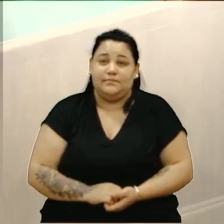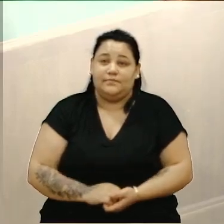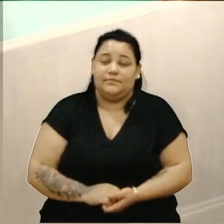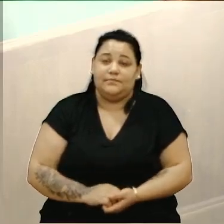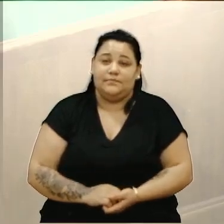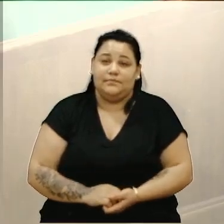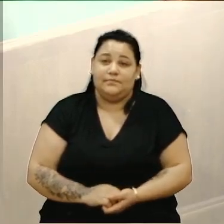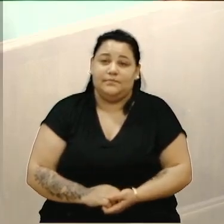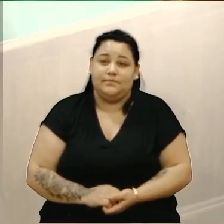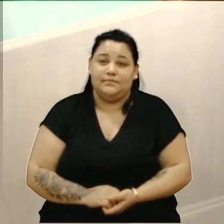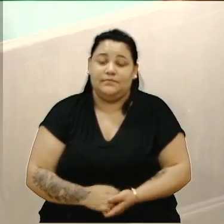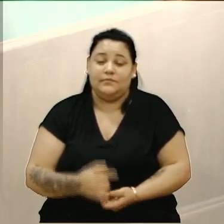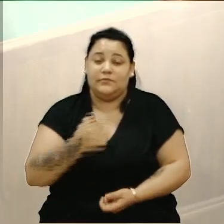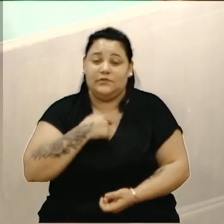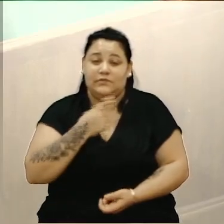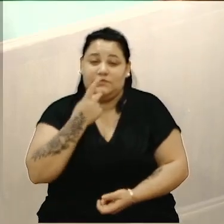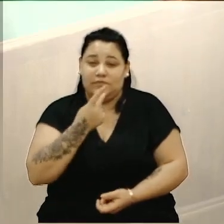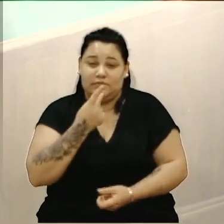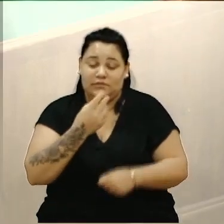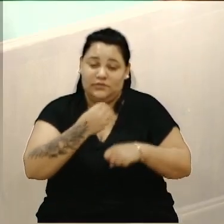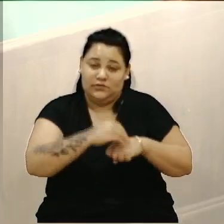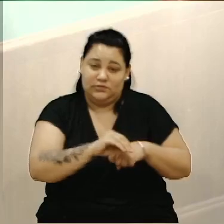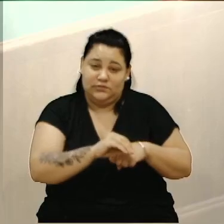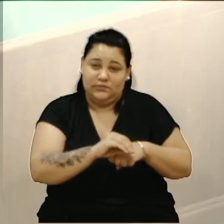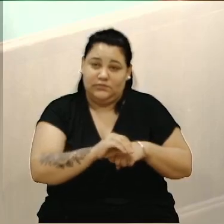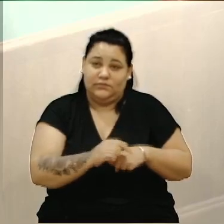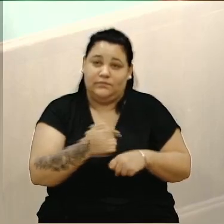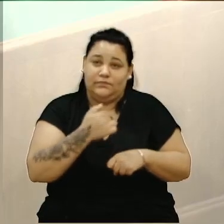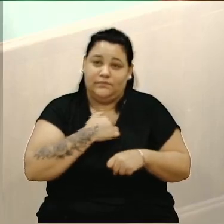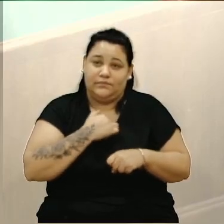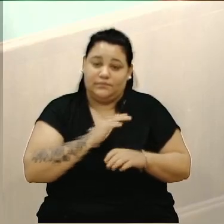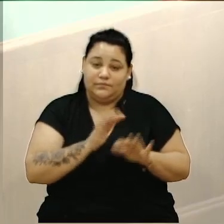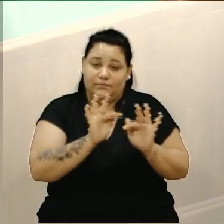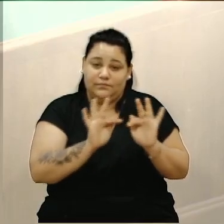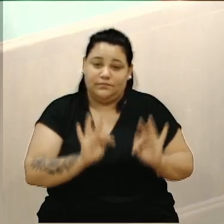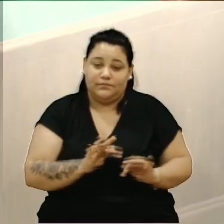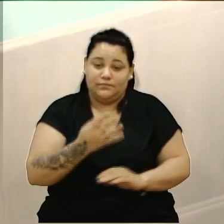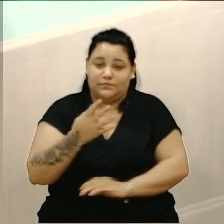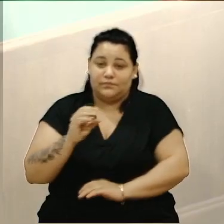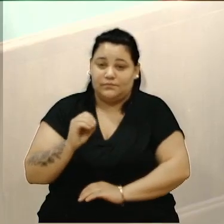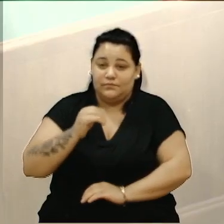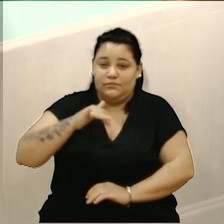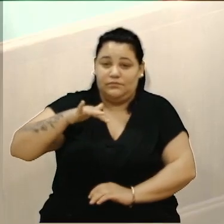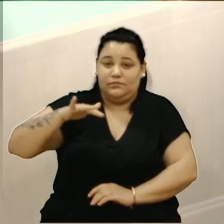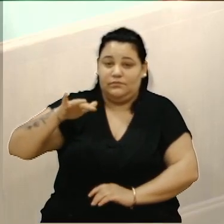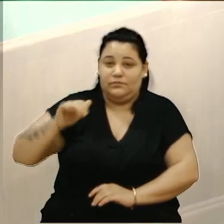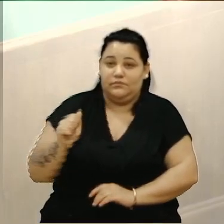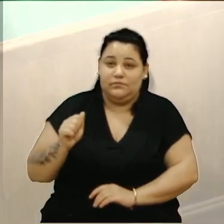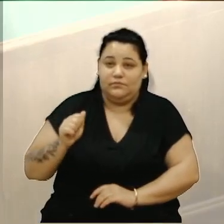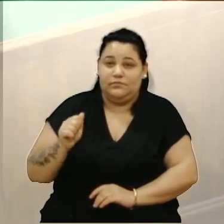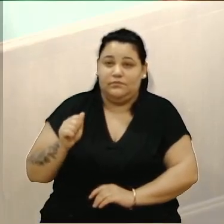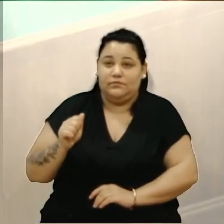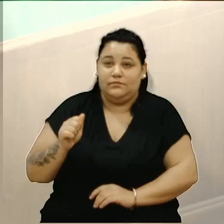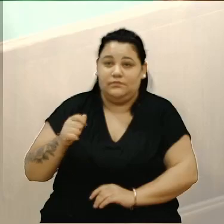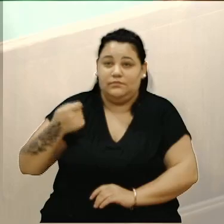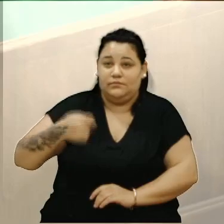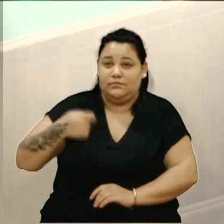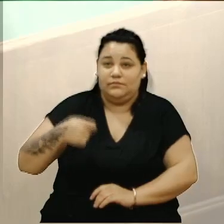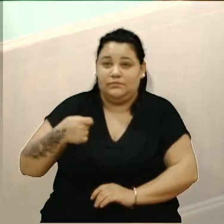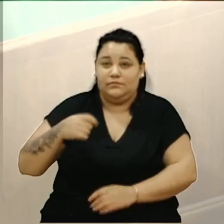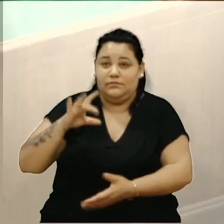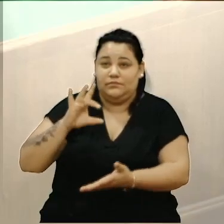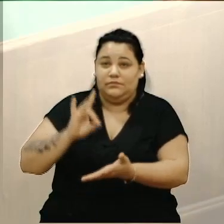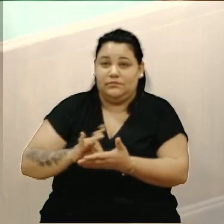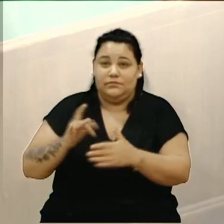Então, quando eu falo em indicação, e eu fico feliz que os 40 milhões devem ser consolidados